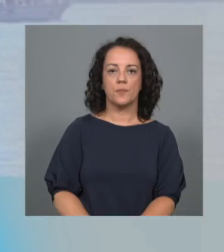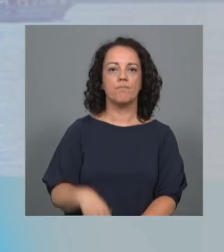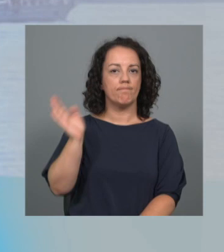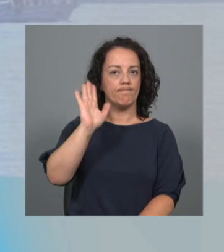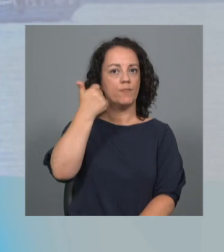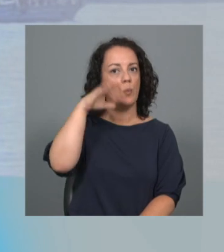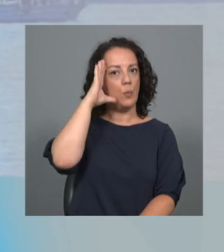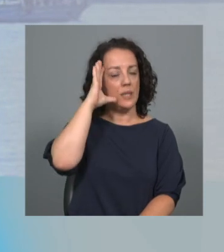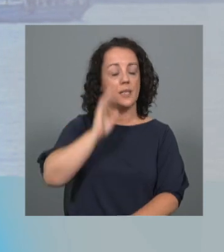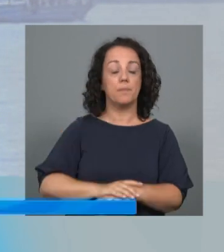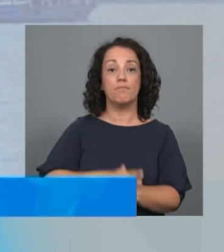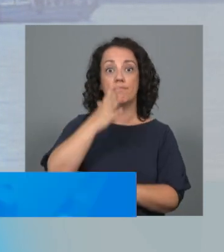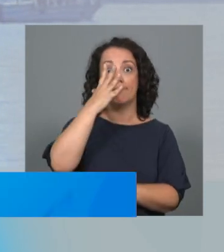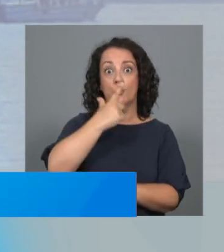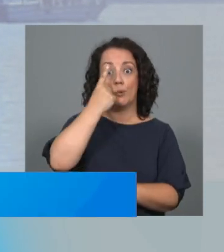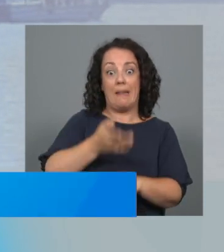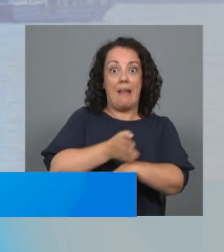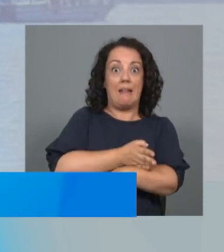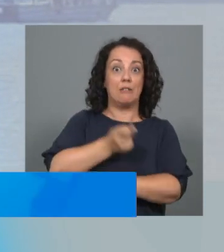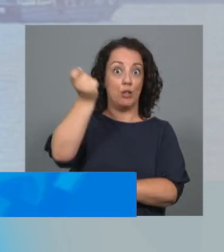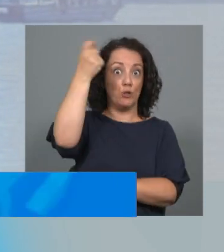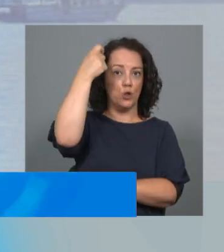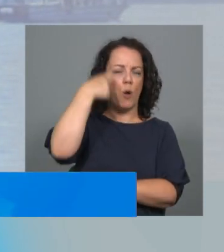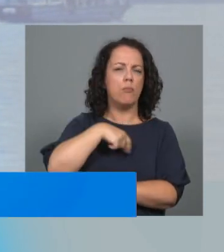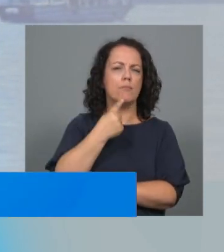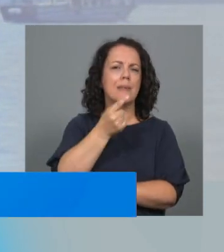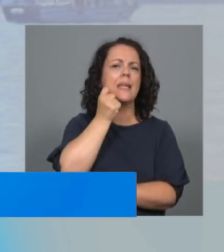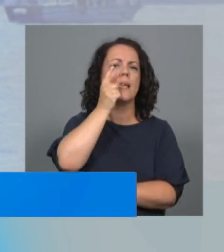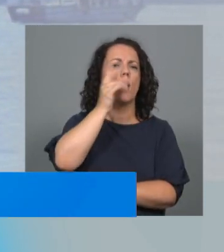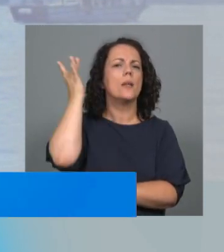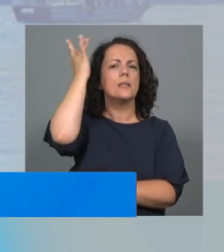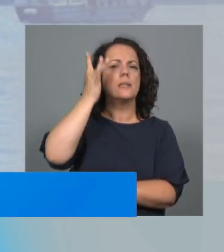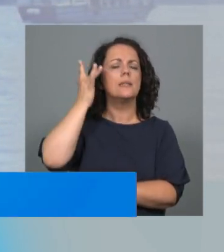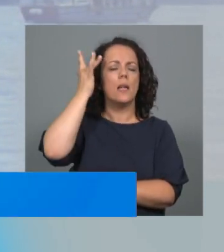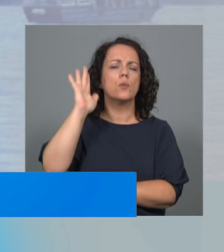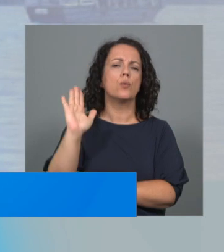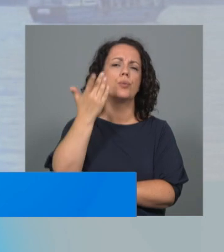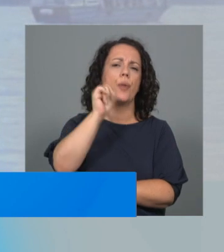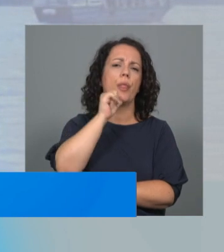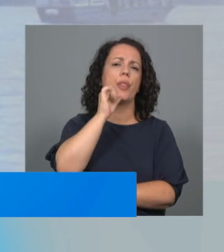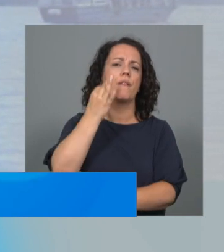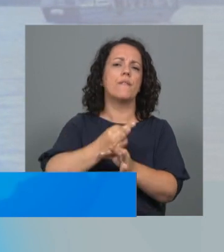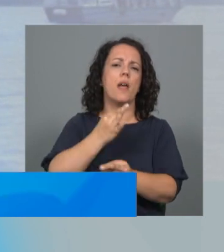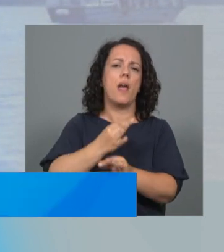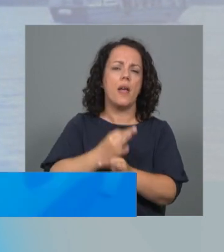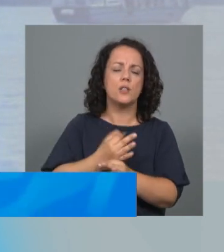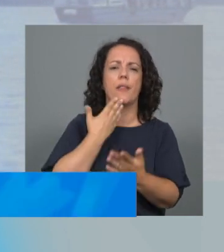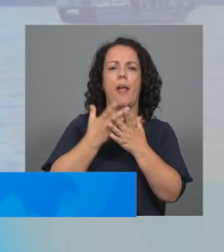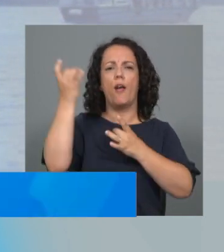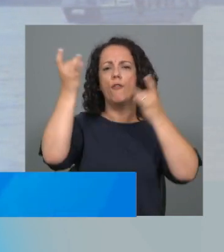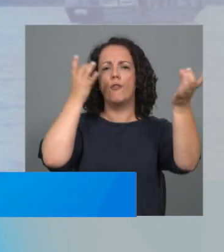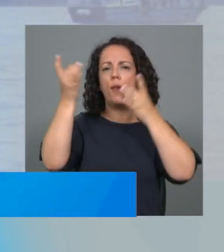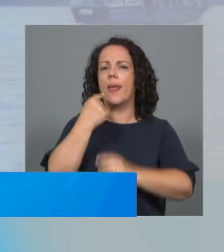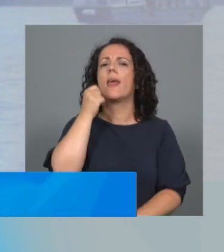Olá, muito boa tarde. Nas vésperas de São João, vamos dizer-lhe quem é o santo celebrado em tantas festas e que provoca tanta folia. Este ano,